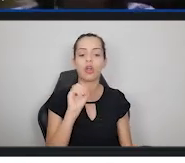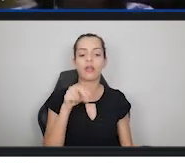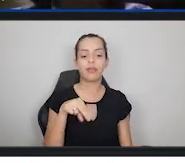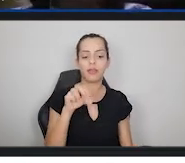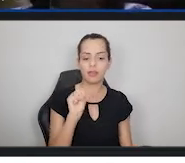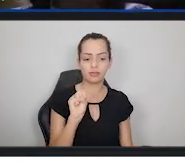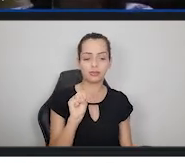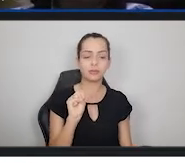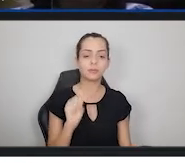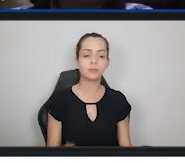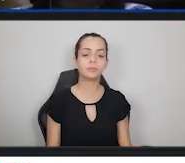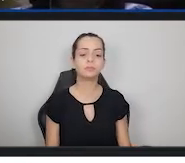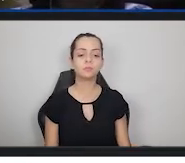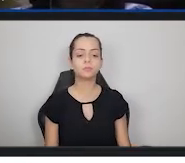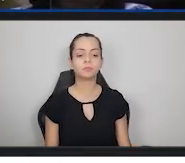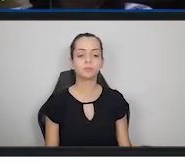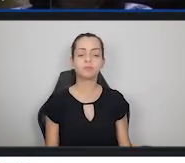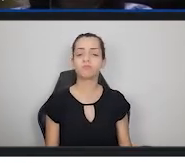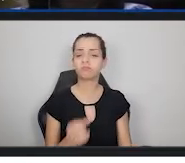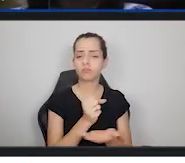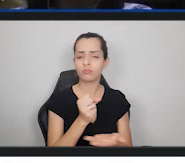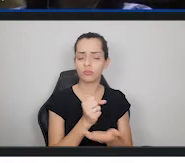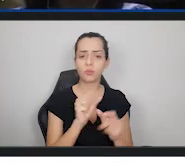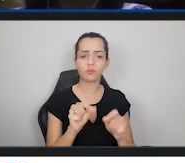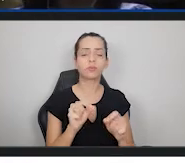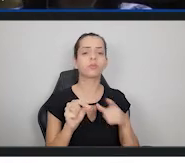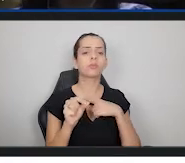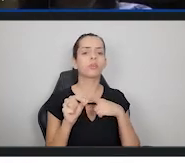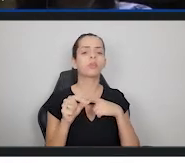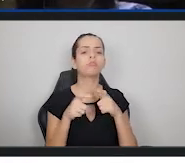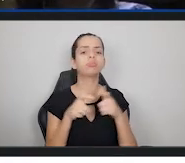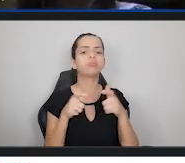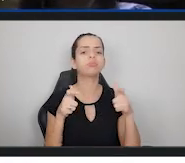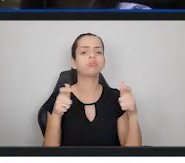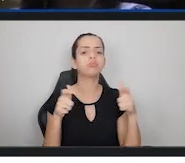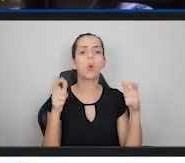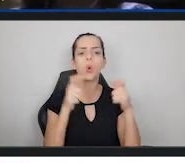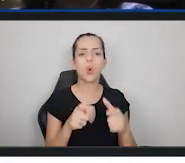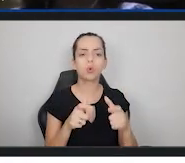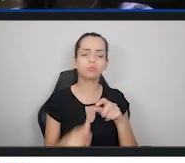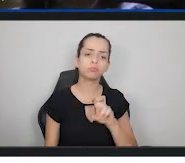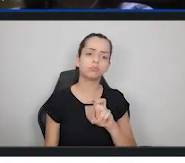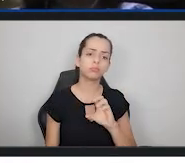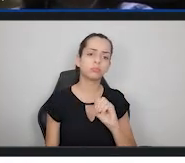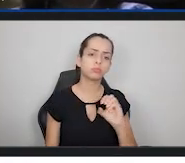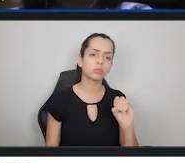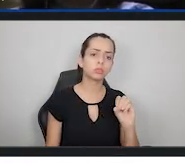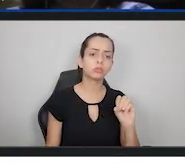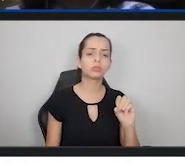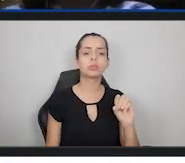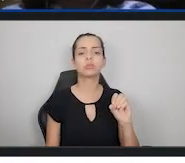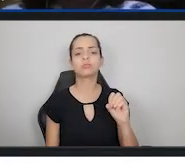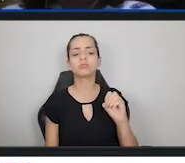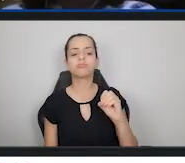do PAR, que é Plano de Ampliações e Reforços, previsto pela ONS em conjunto com a